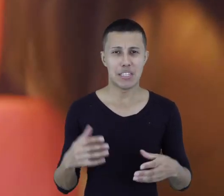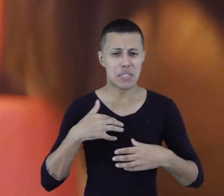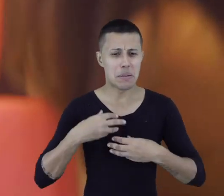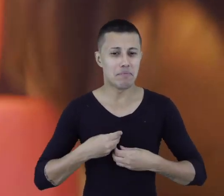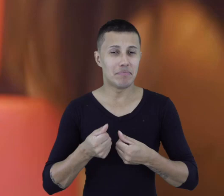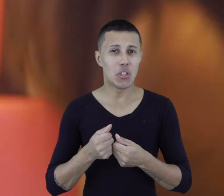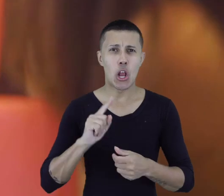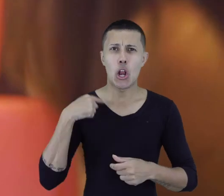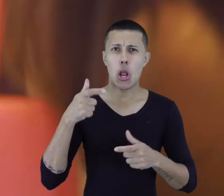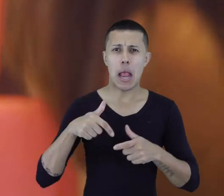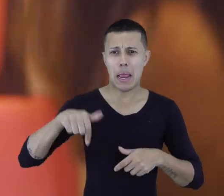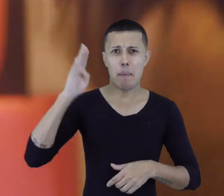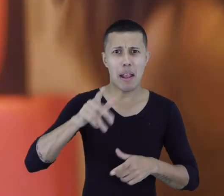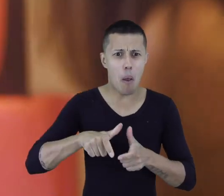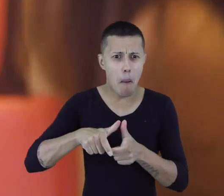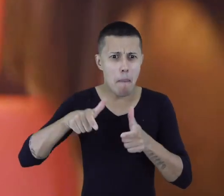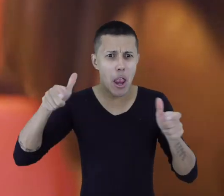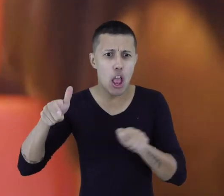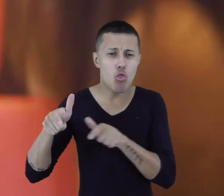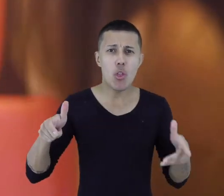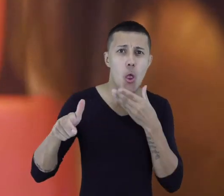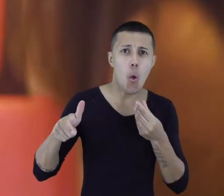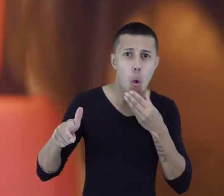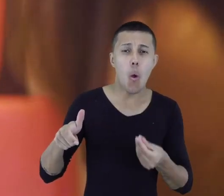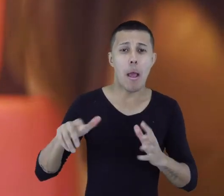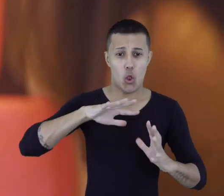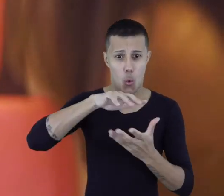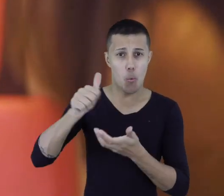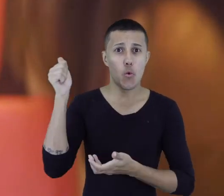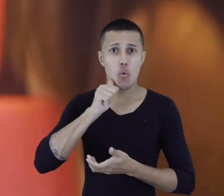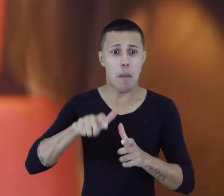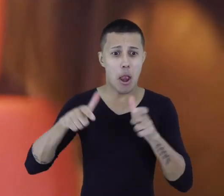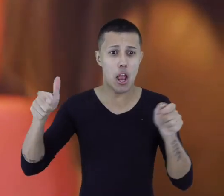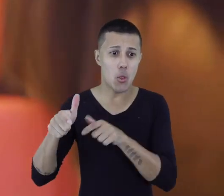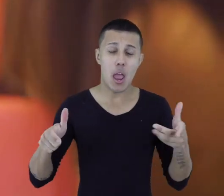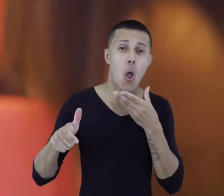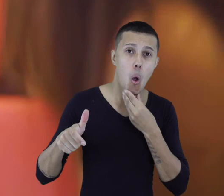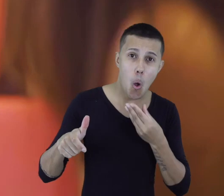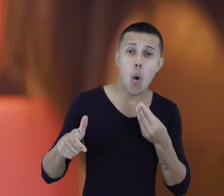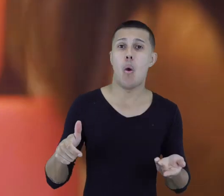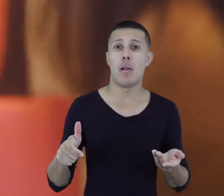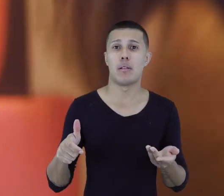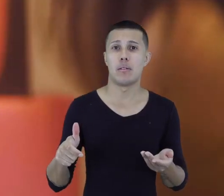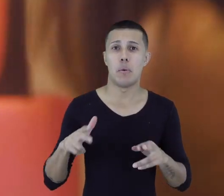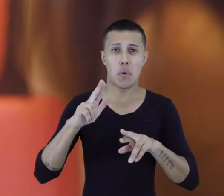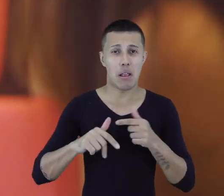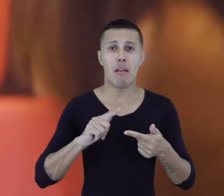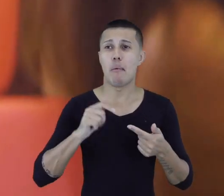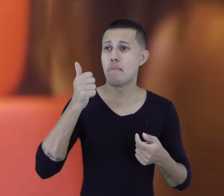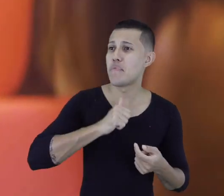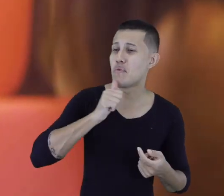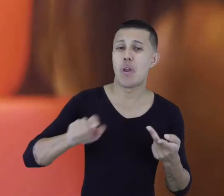somos maioria no Brasil, sabe? Na grande parte do mundo, mulheres são maioria. E tem uma recorrência também nisso. Tem uma recorrência na menstruação,